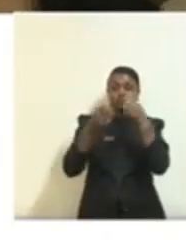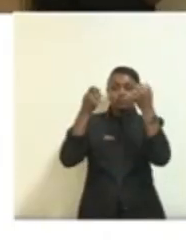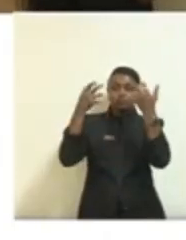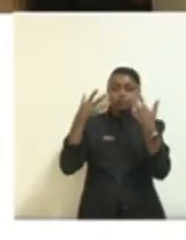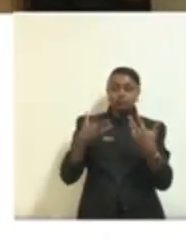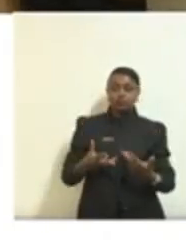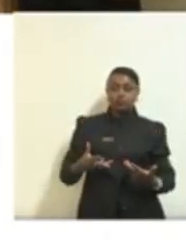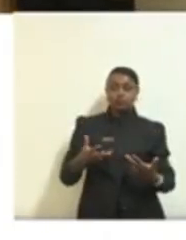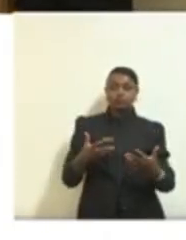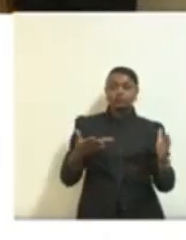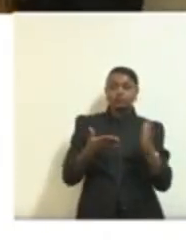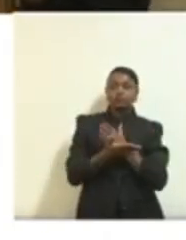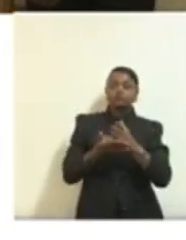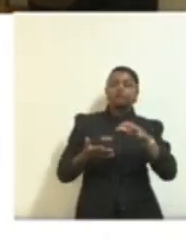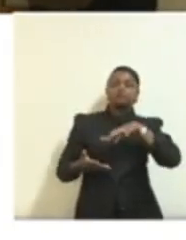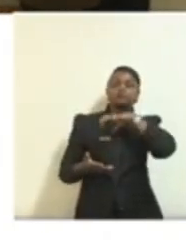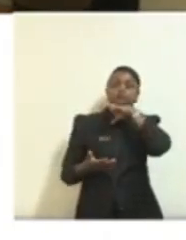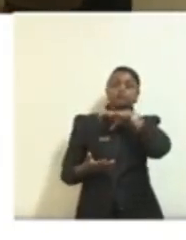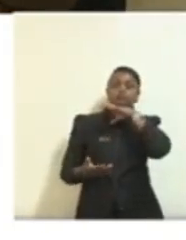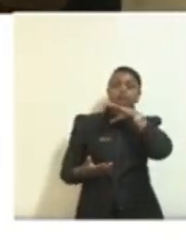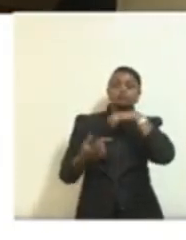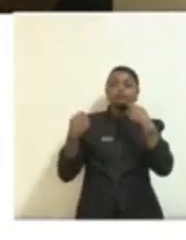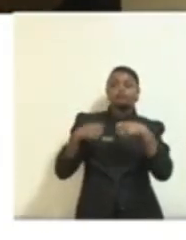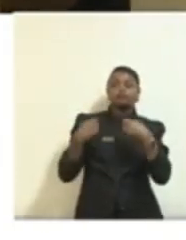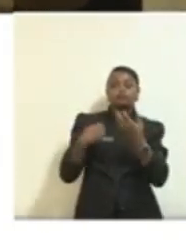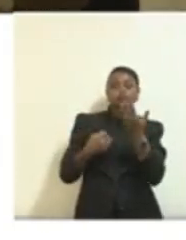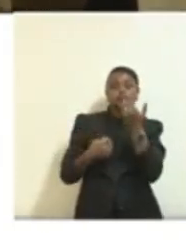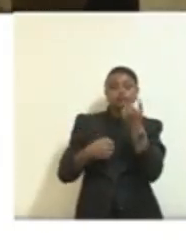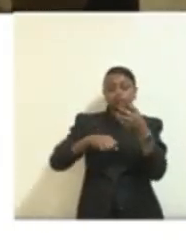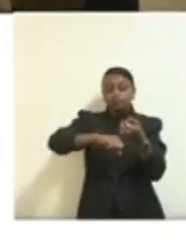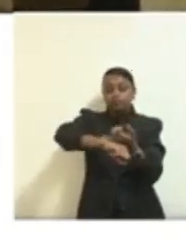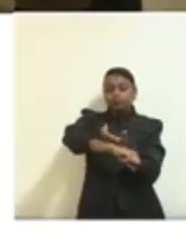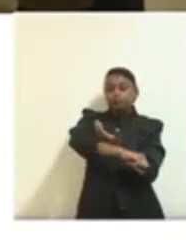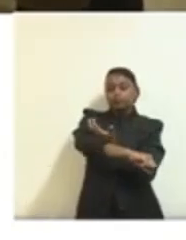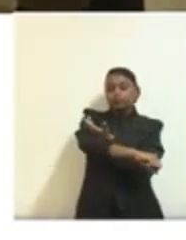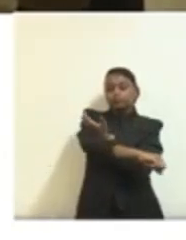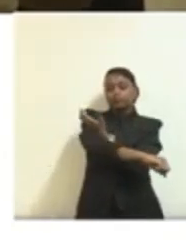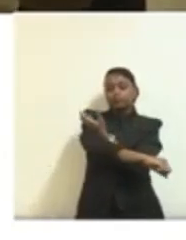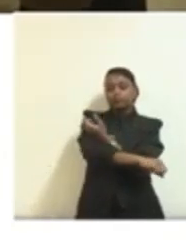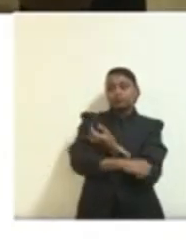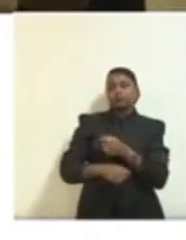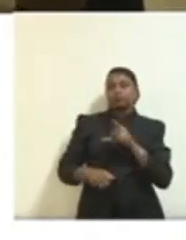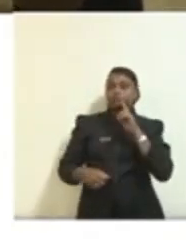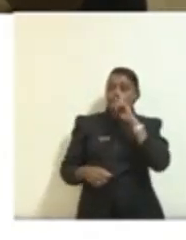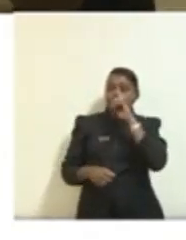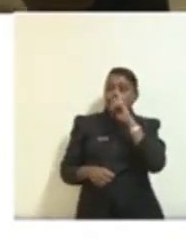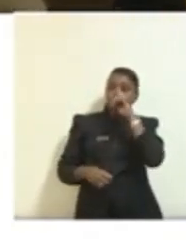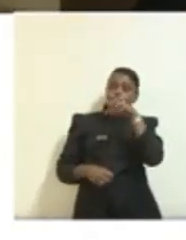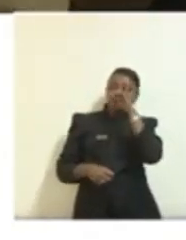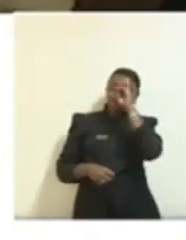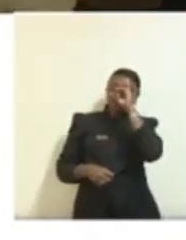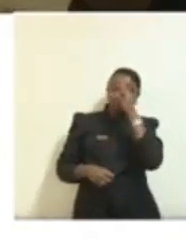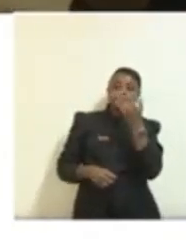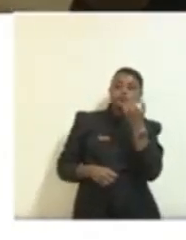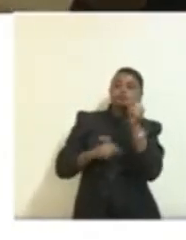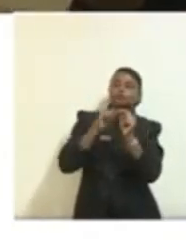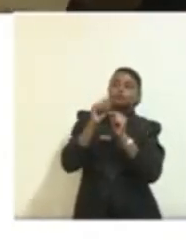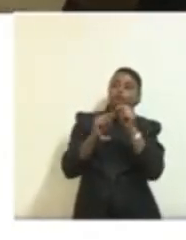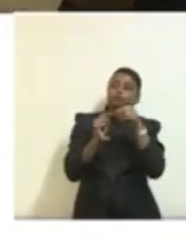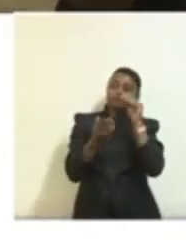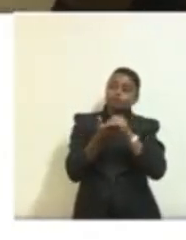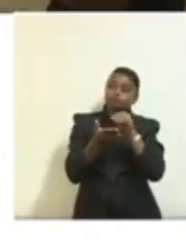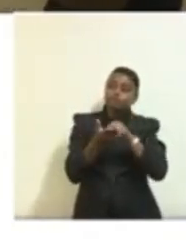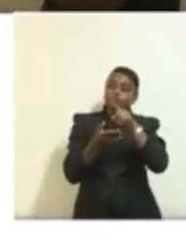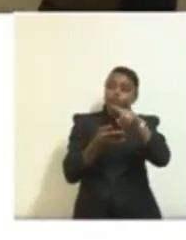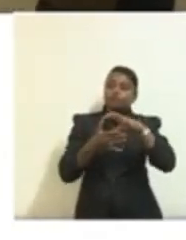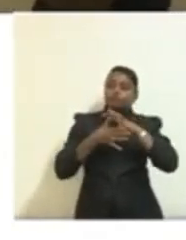à disponibilidade de forragem do campo. Tá? Basicamente é isso. Quer dizer, um campo rapado vai produzir menos, né, vai ser menos produtivo em